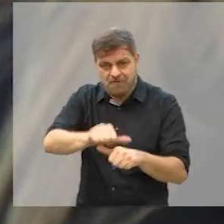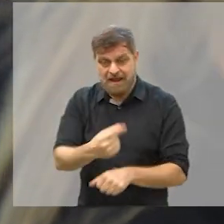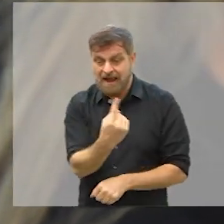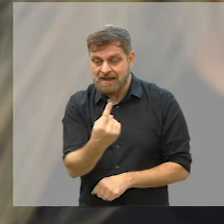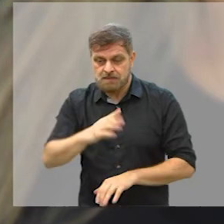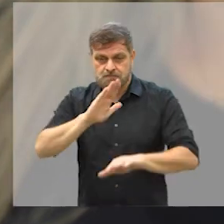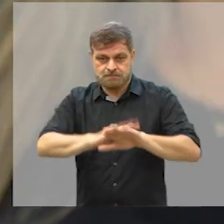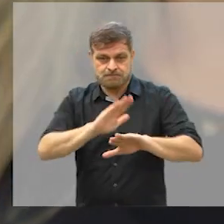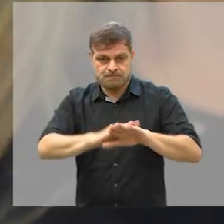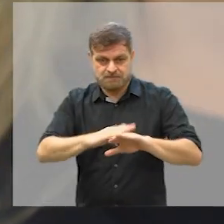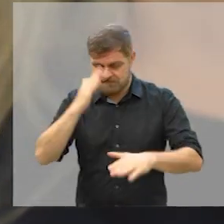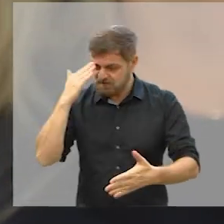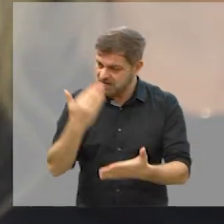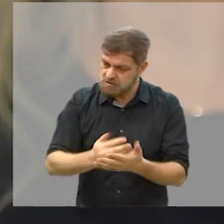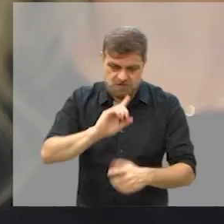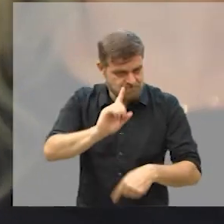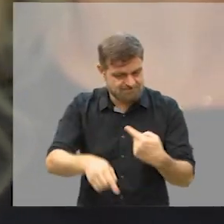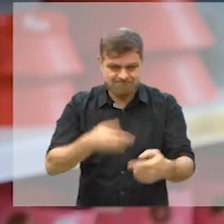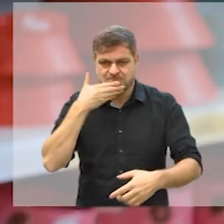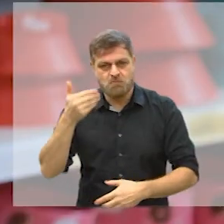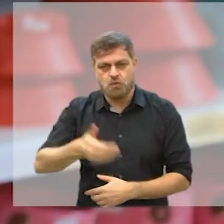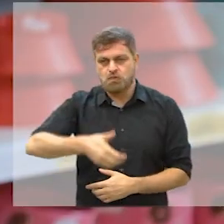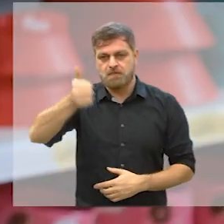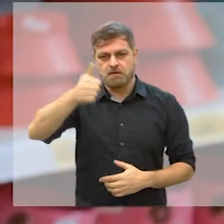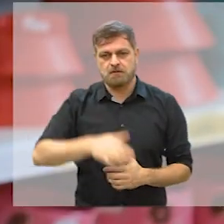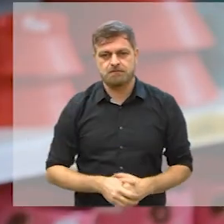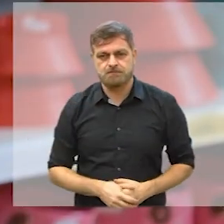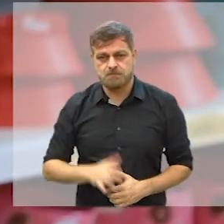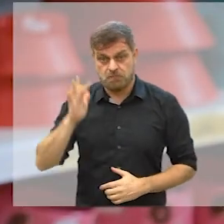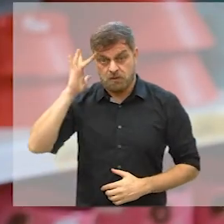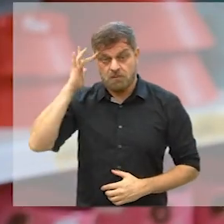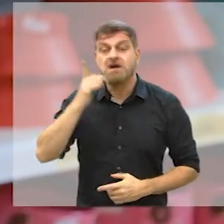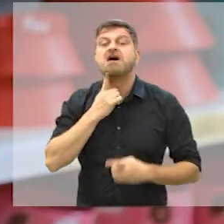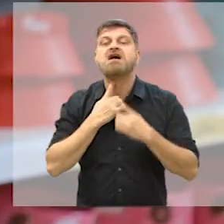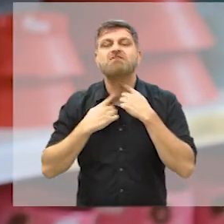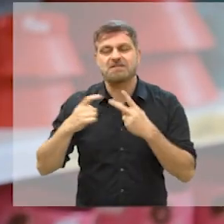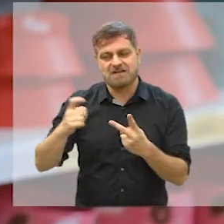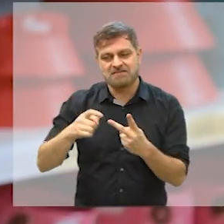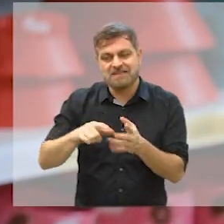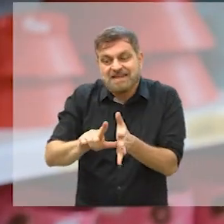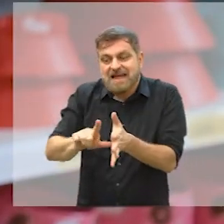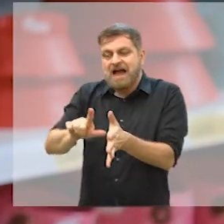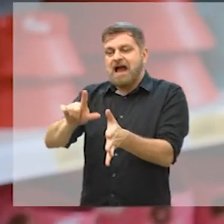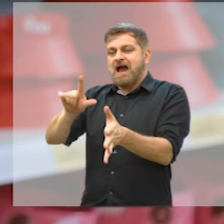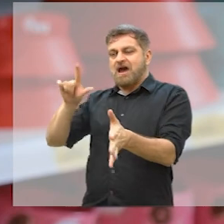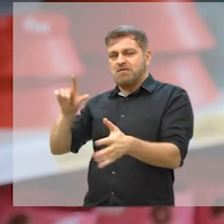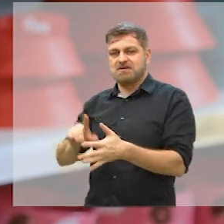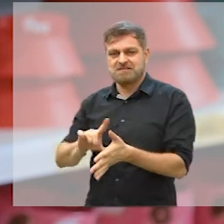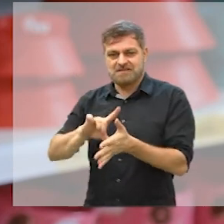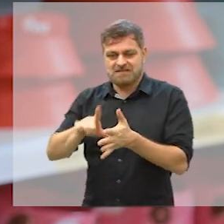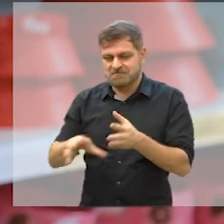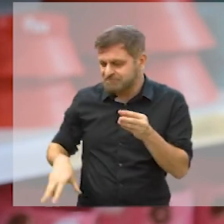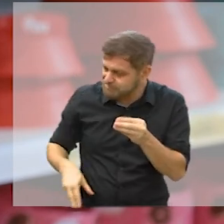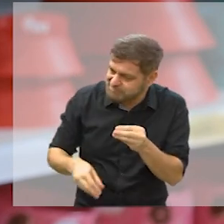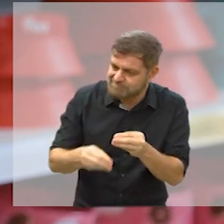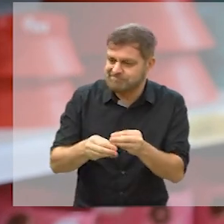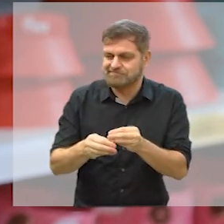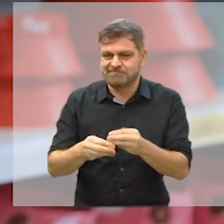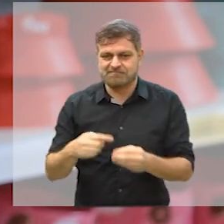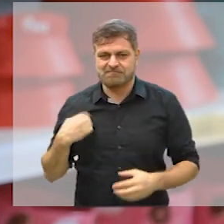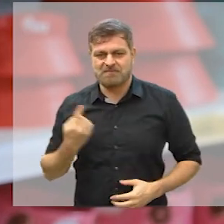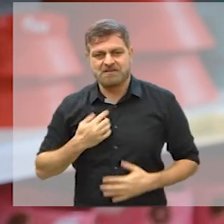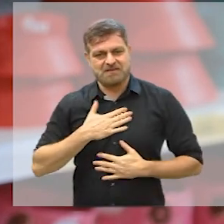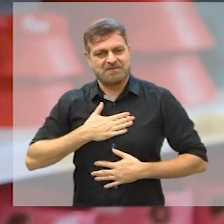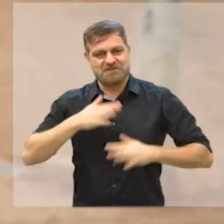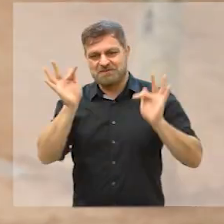parte, com certeza o mundo fica muito melhor. Sim, eu acho que a vontade de ser veterinária veio antes, e daí já juntou tudo e eu